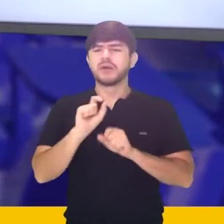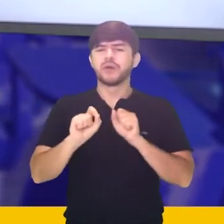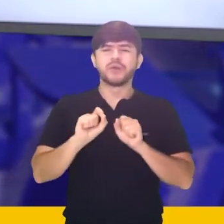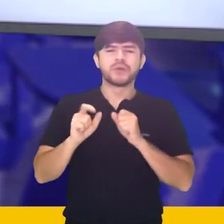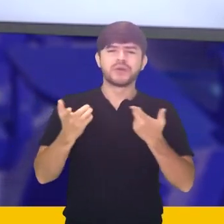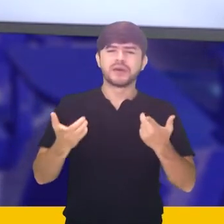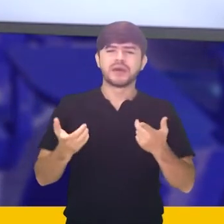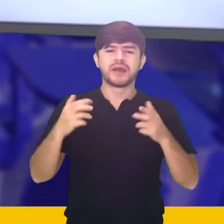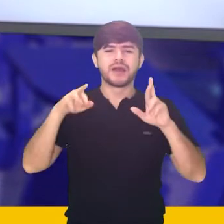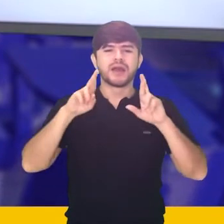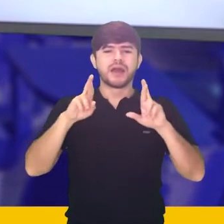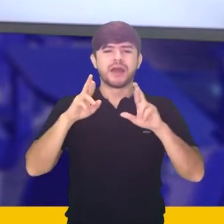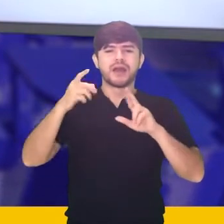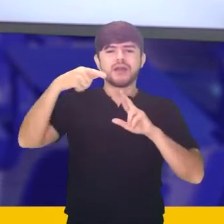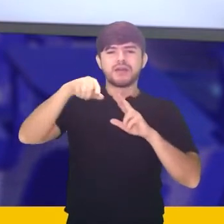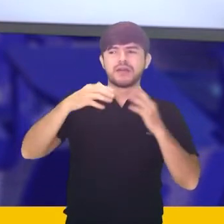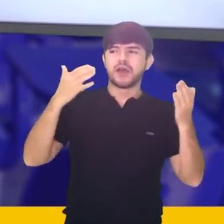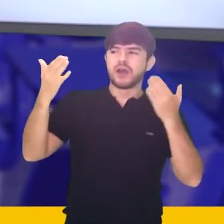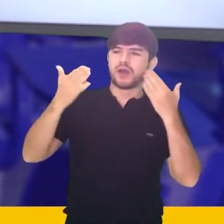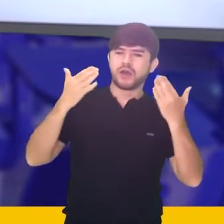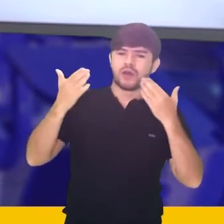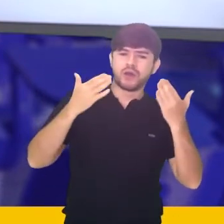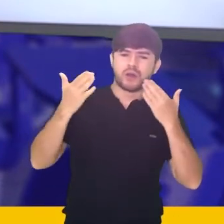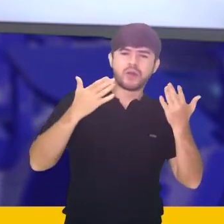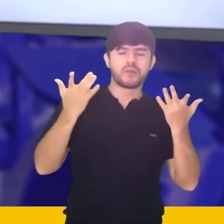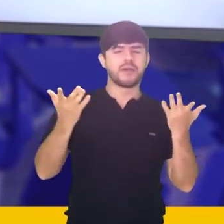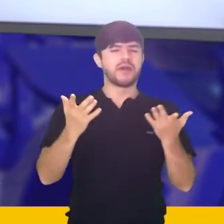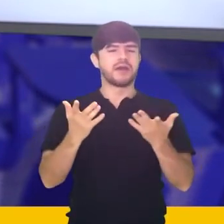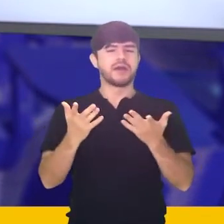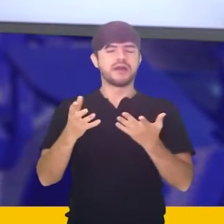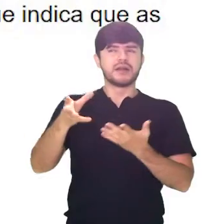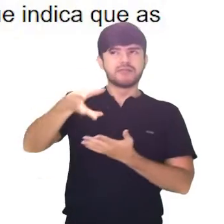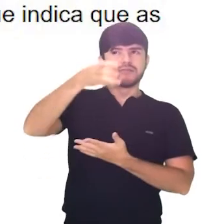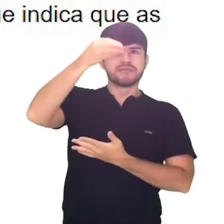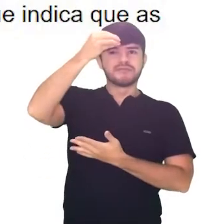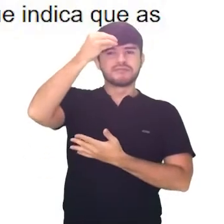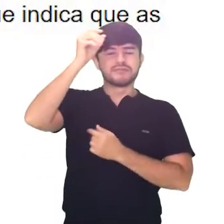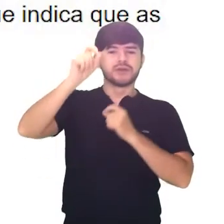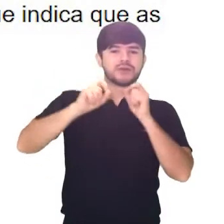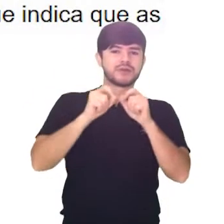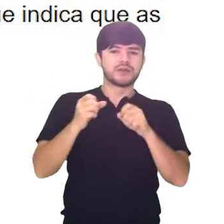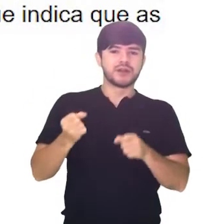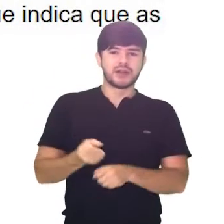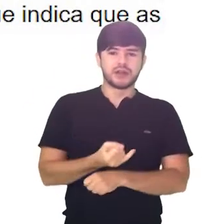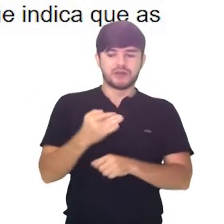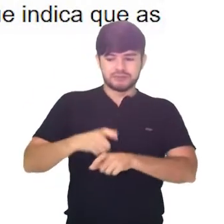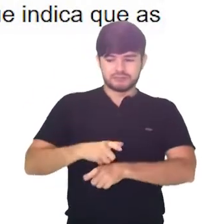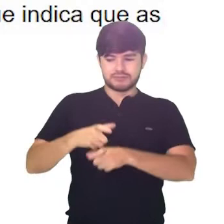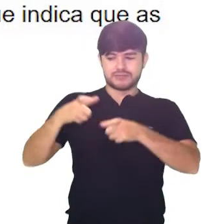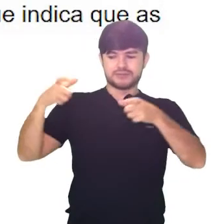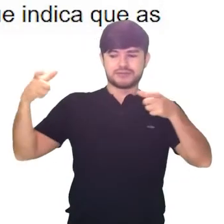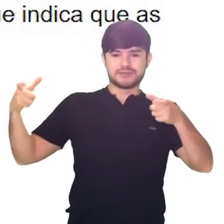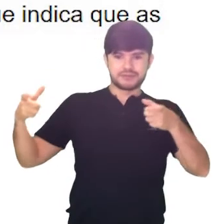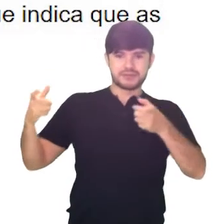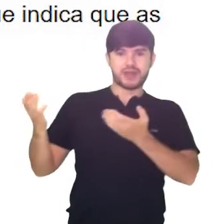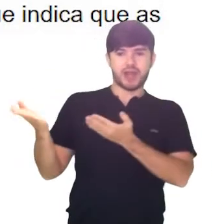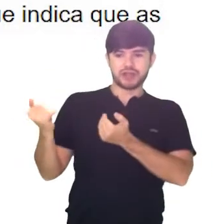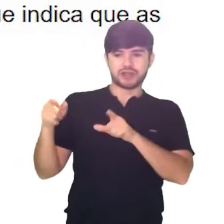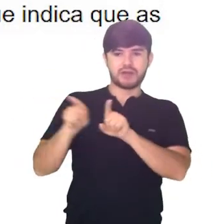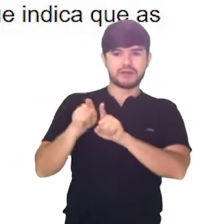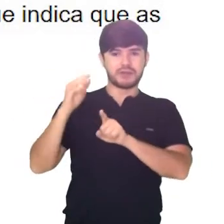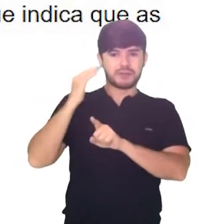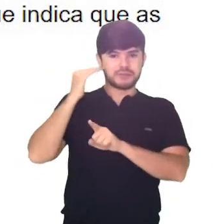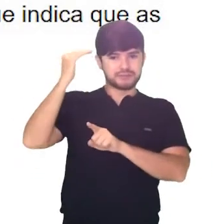partir dessa comparação, guardasse aqui é basicamente isso, maior quantidade de jovens e adultos na nossa cidade agora